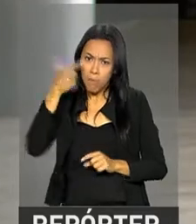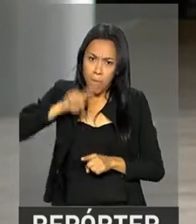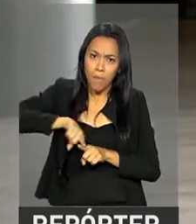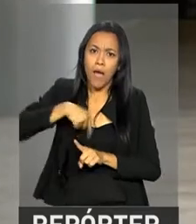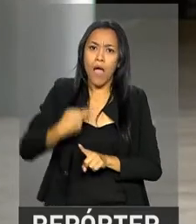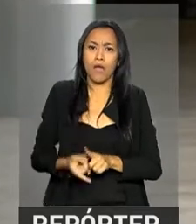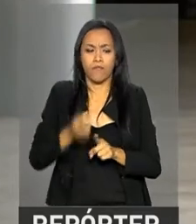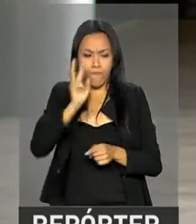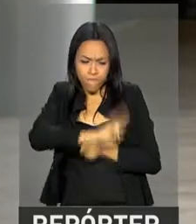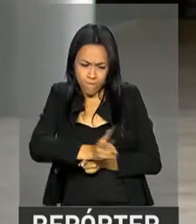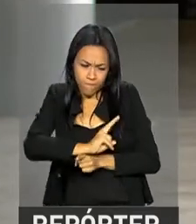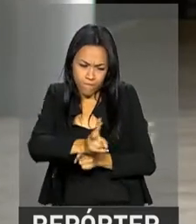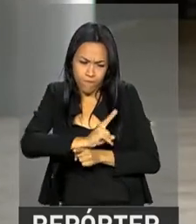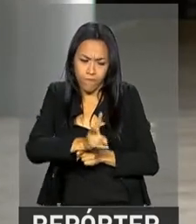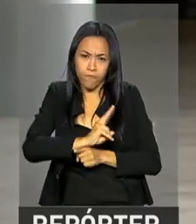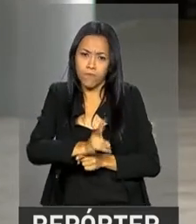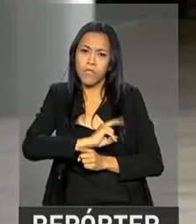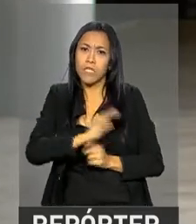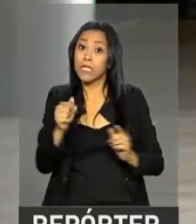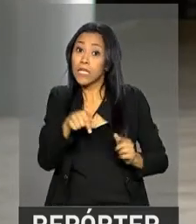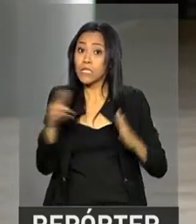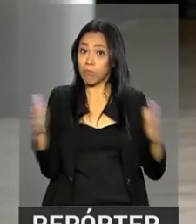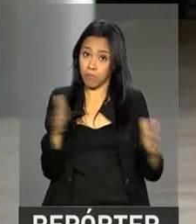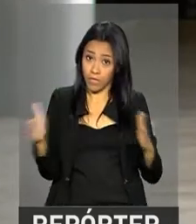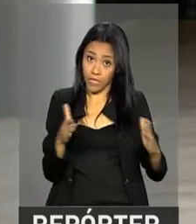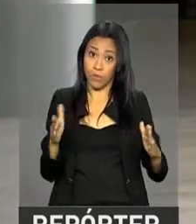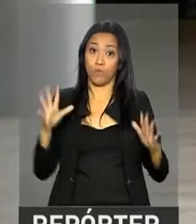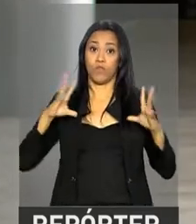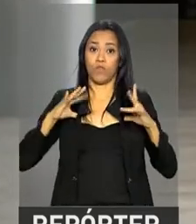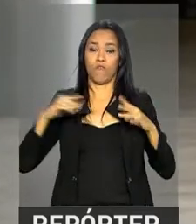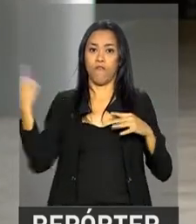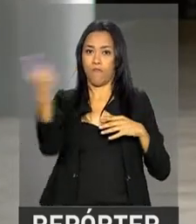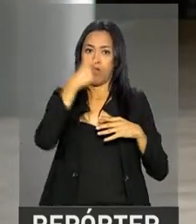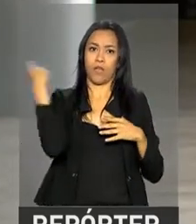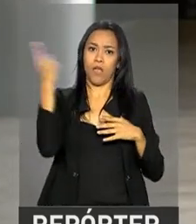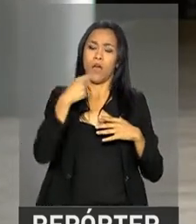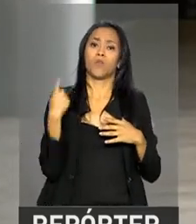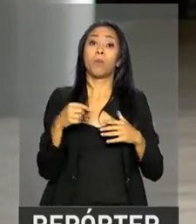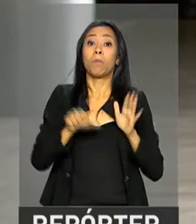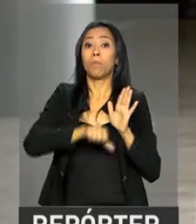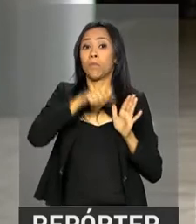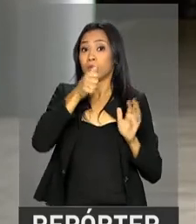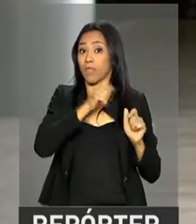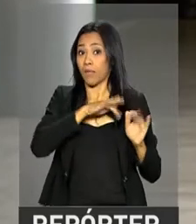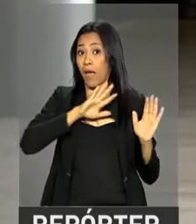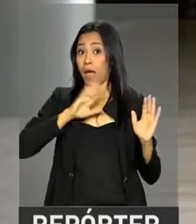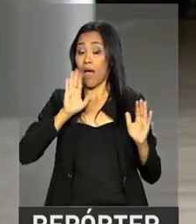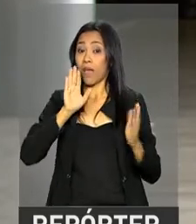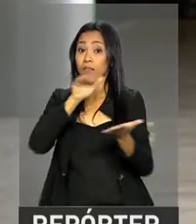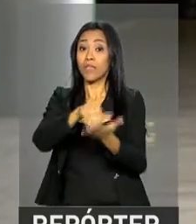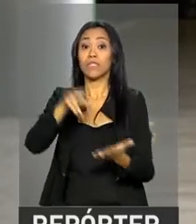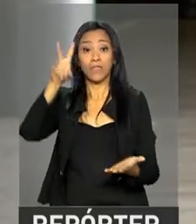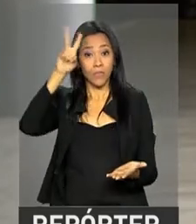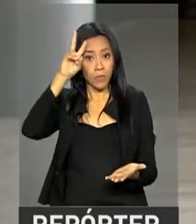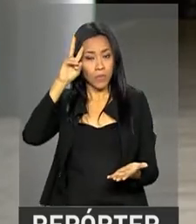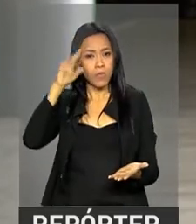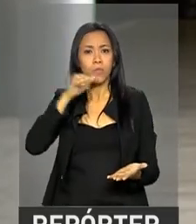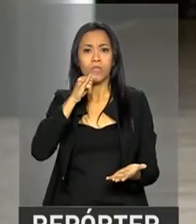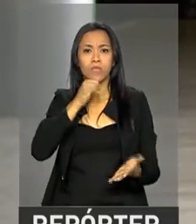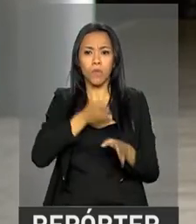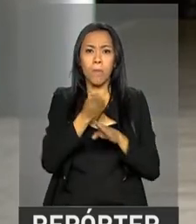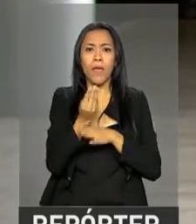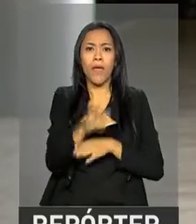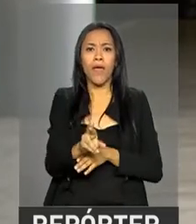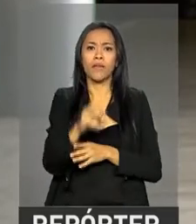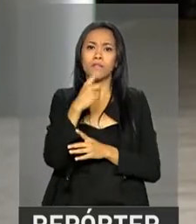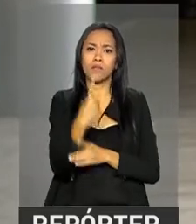nesse período de feriado o dia 1º de setembro até a última segunda feira a concessionária que administra o trecho da